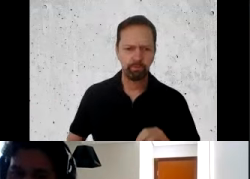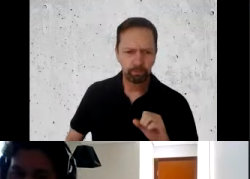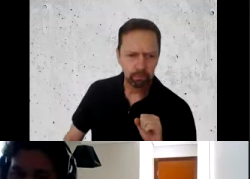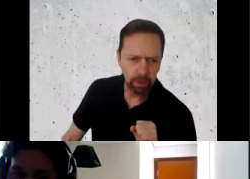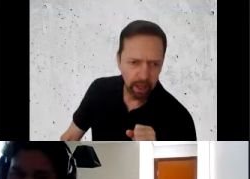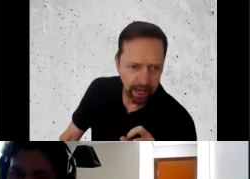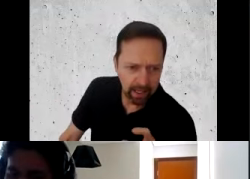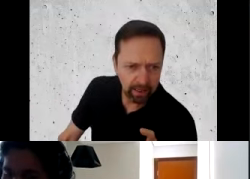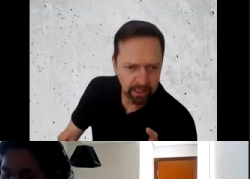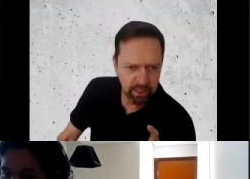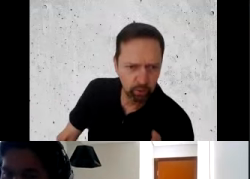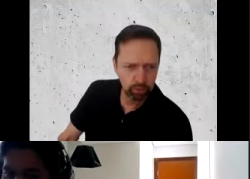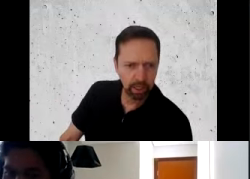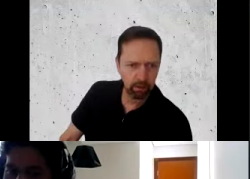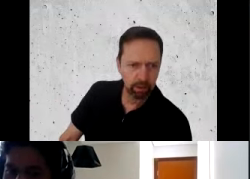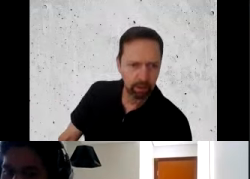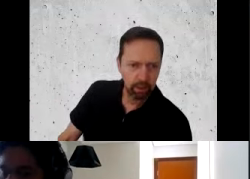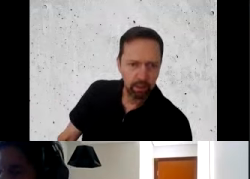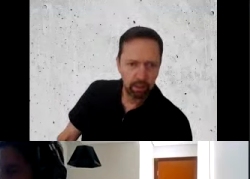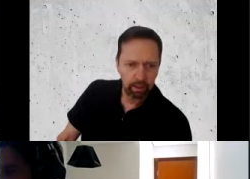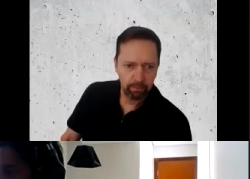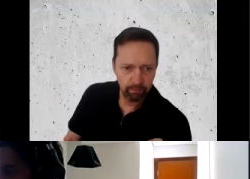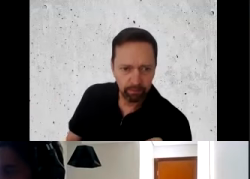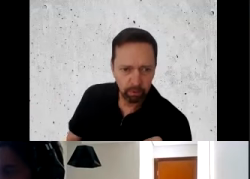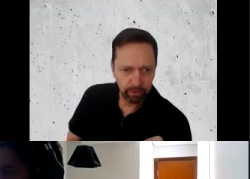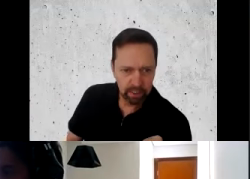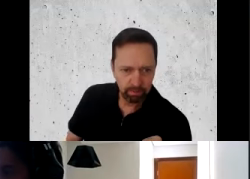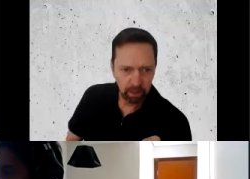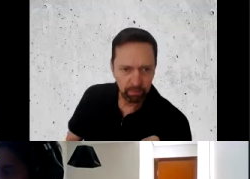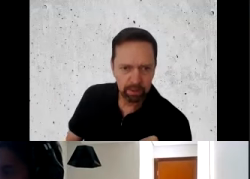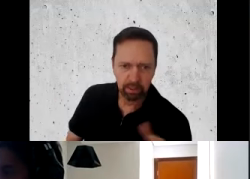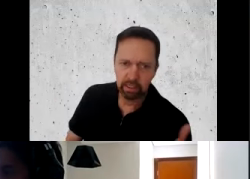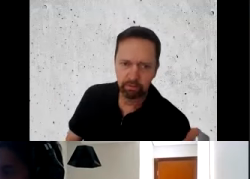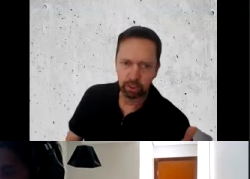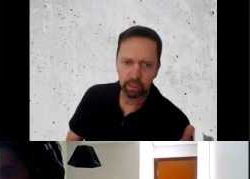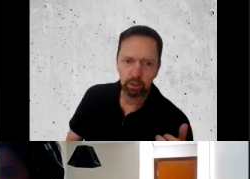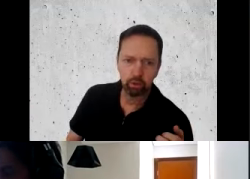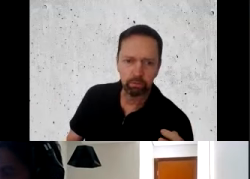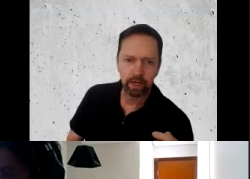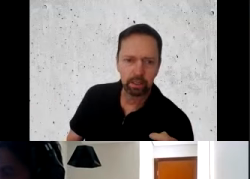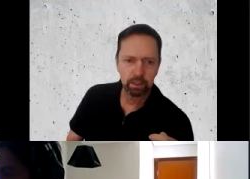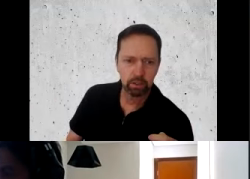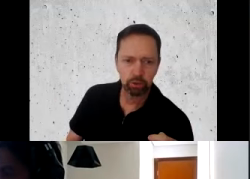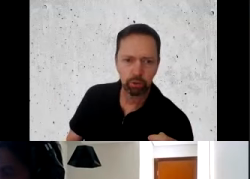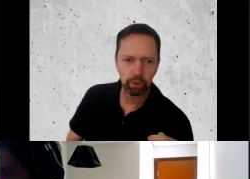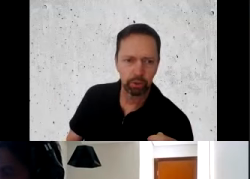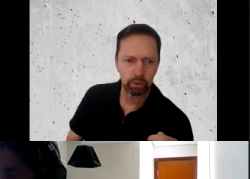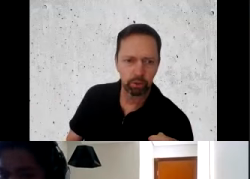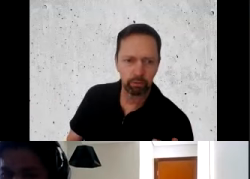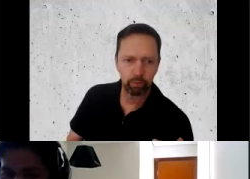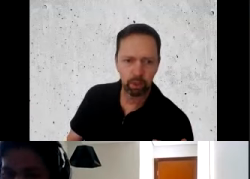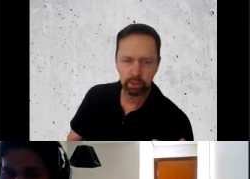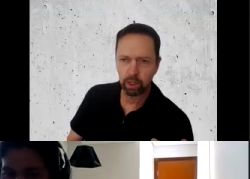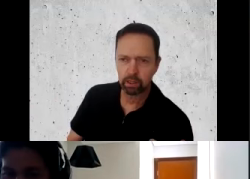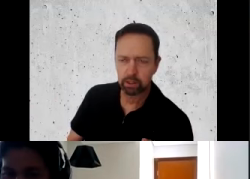arcabouços. Aí, na segunda aula, vamos ver esse livro, né, aqui do Violence in Social Orders,